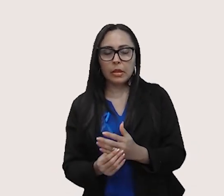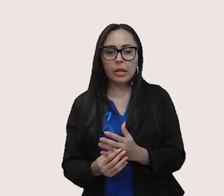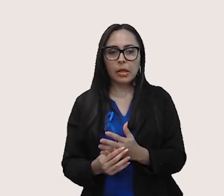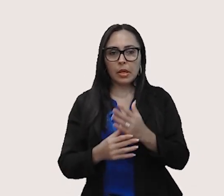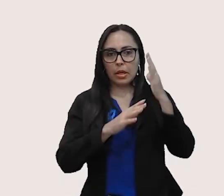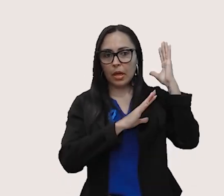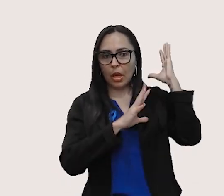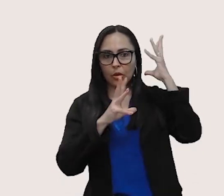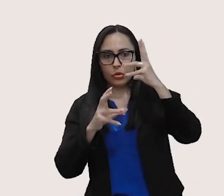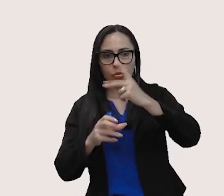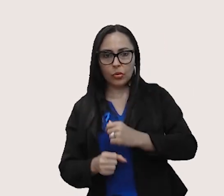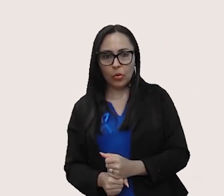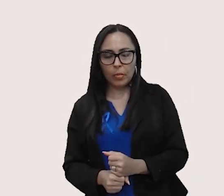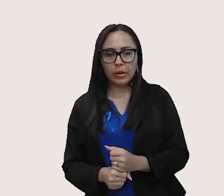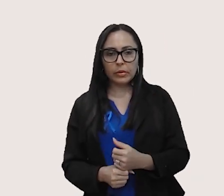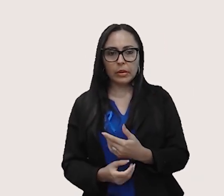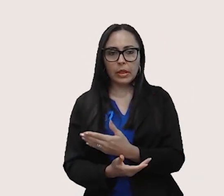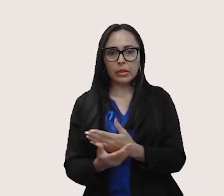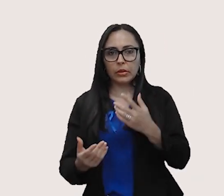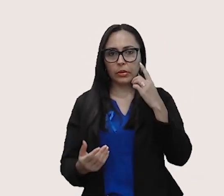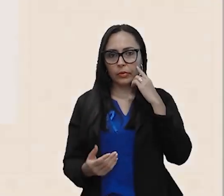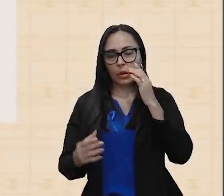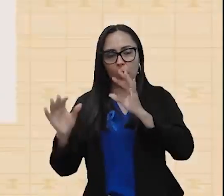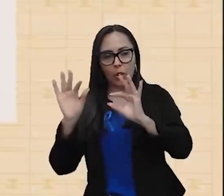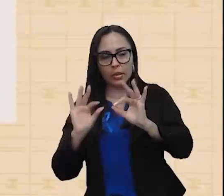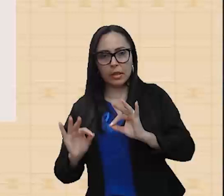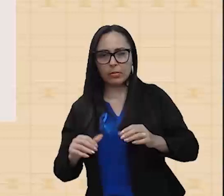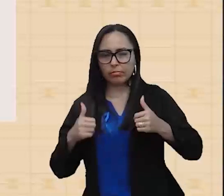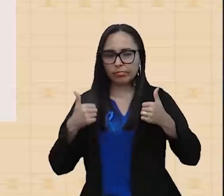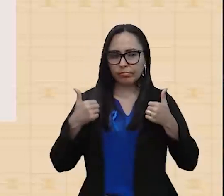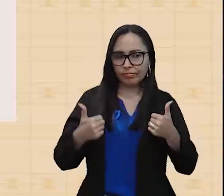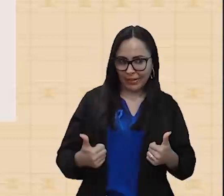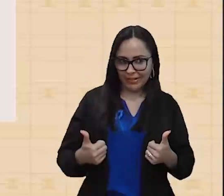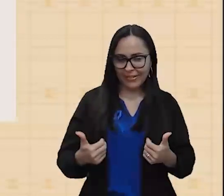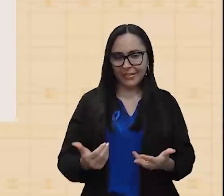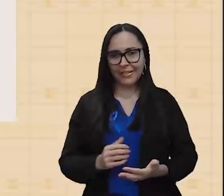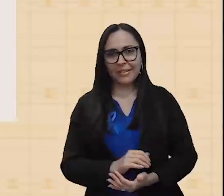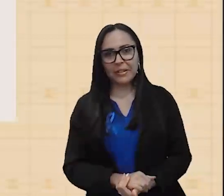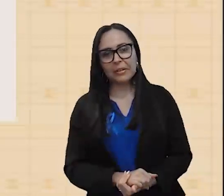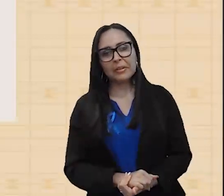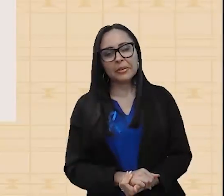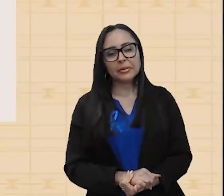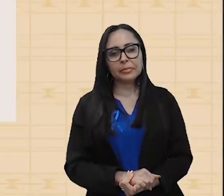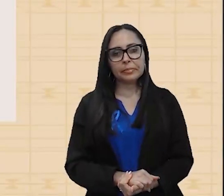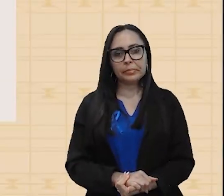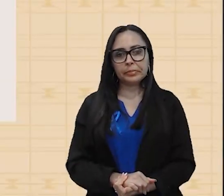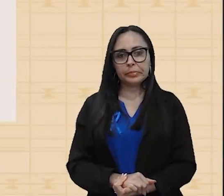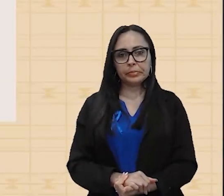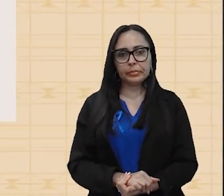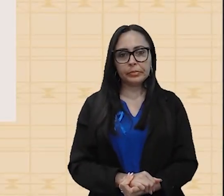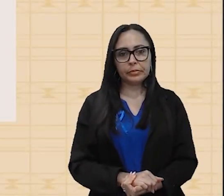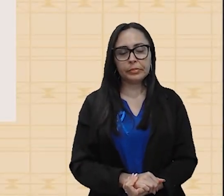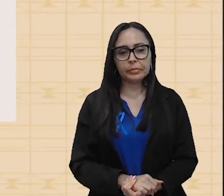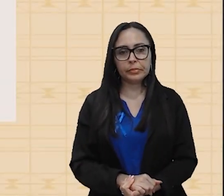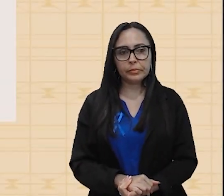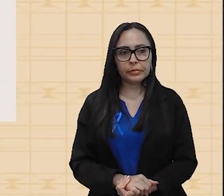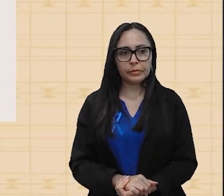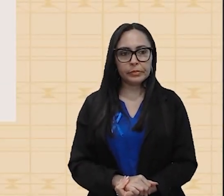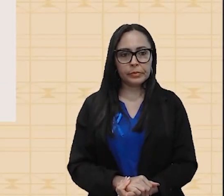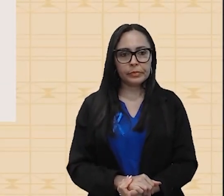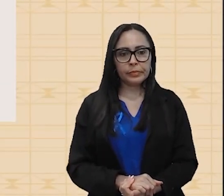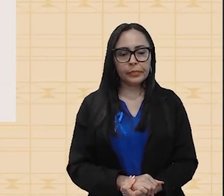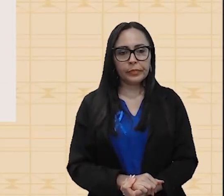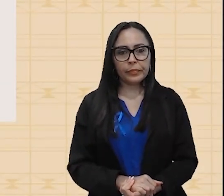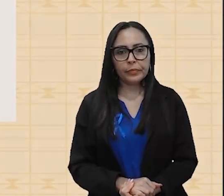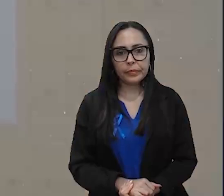soma da medida dos lados de uma figura plana, tá certo? Show de bola? Beleza, vamos embora. E aí eu trago